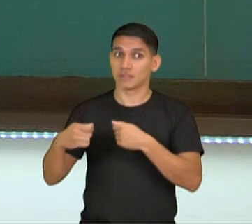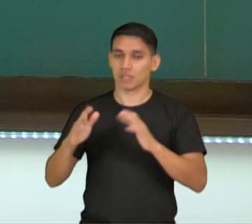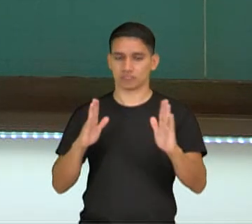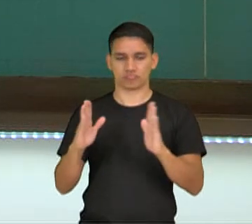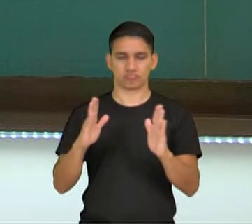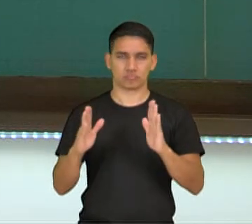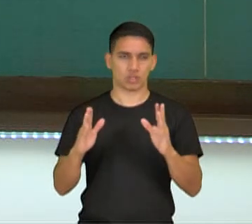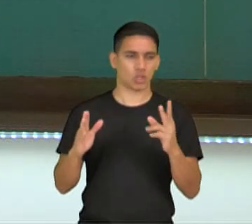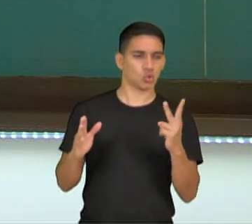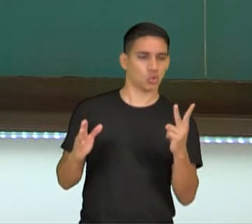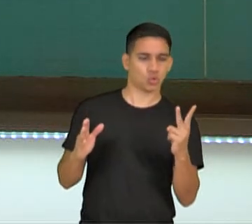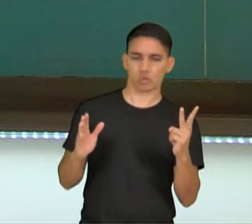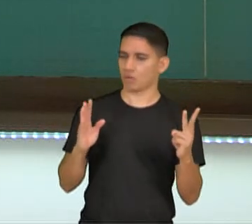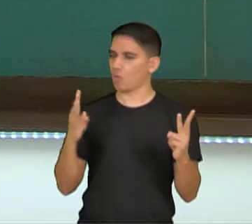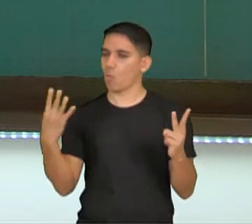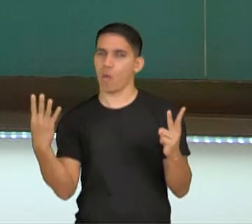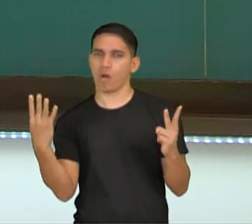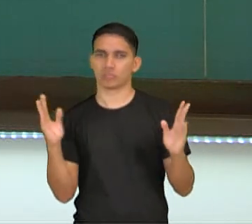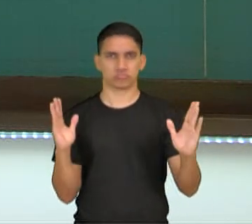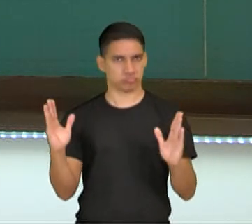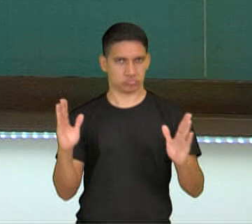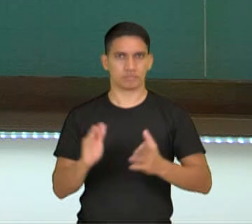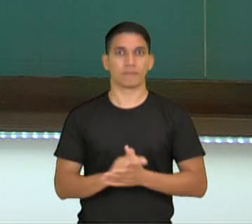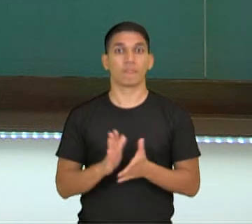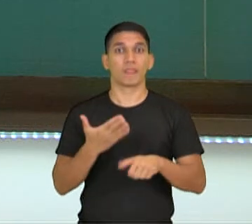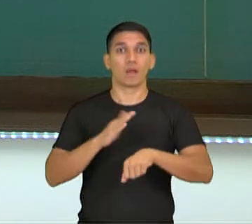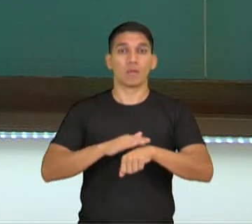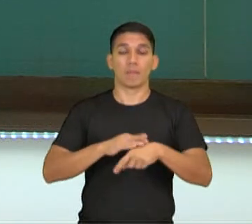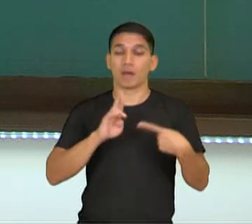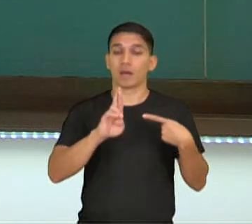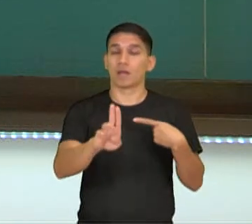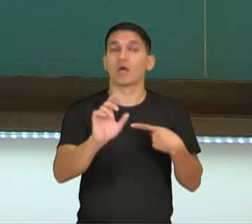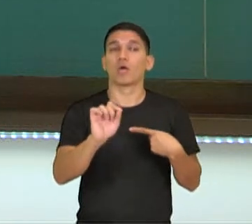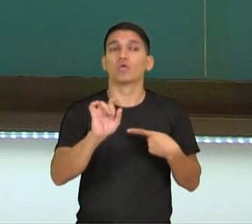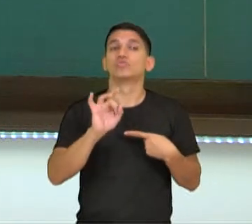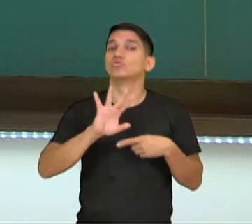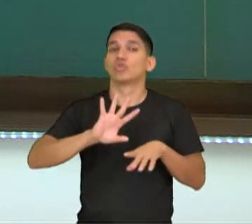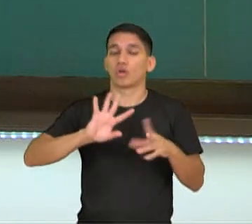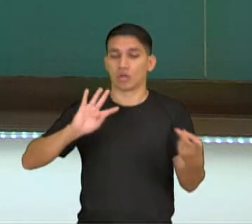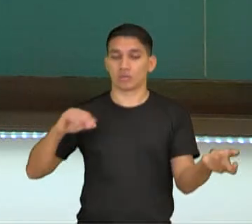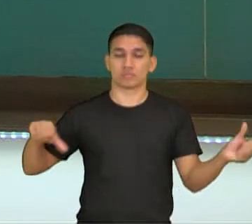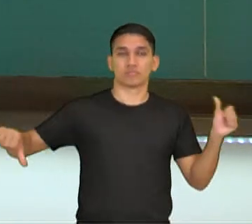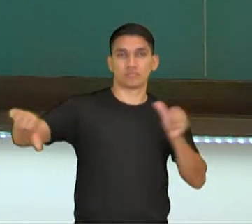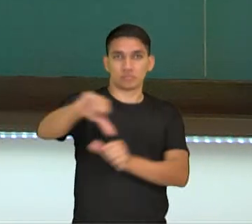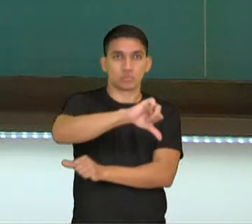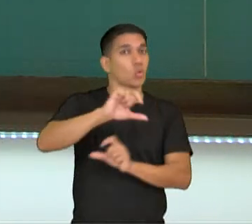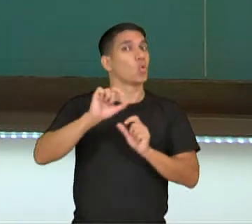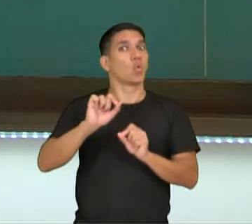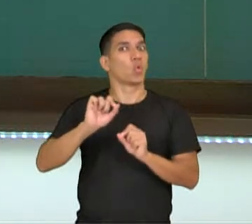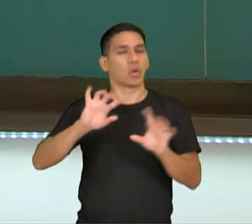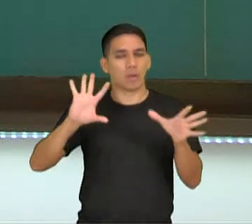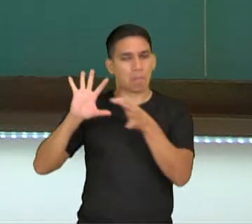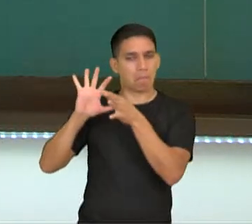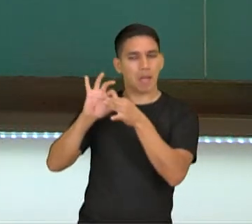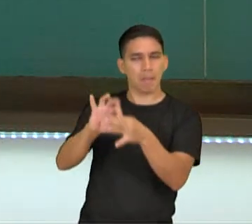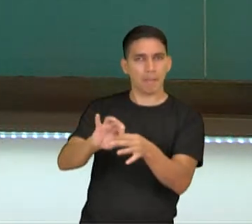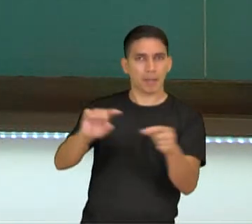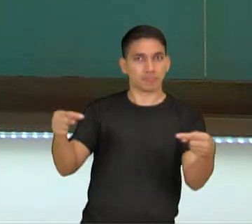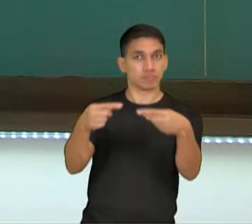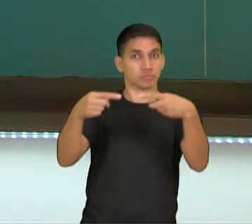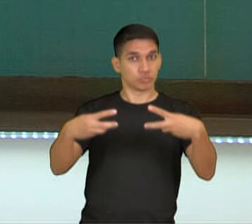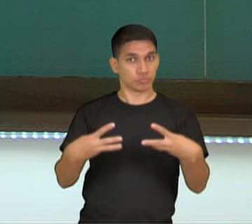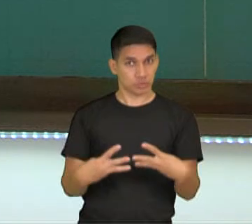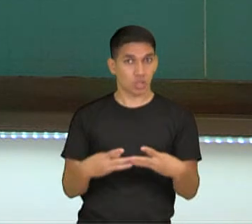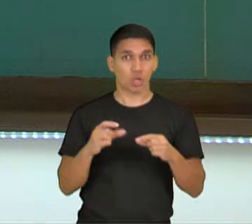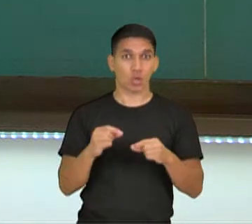2 e 4. Então, na hora de dar a resposta, eu só vou inverter para ficar coerente com de